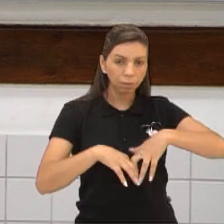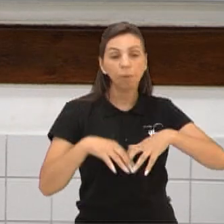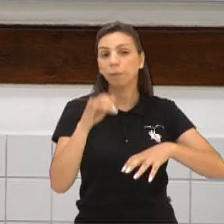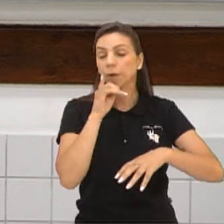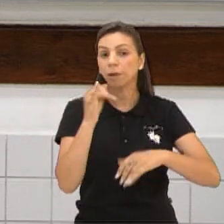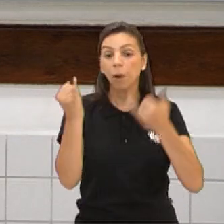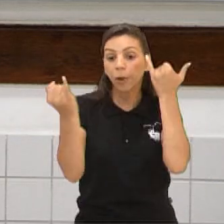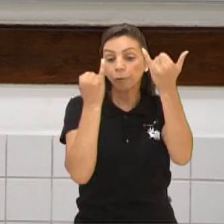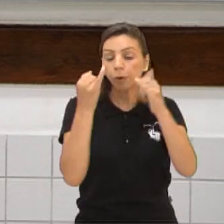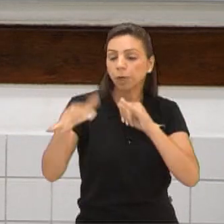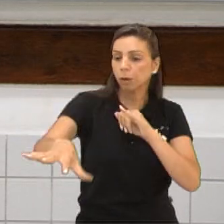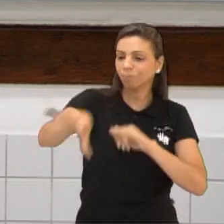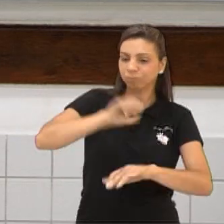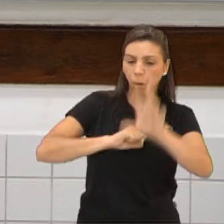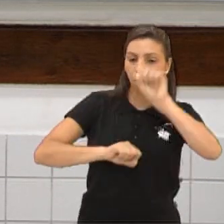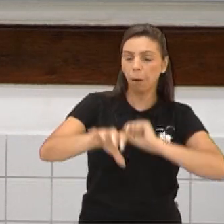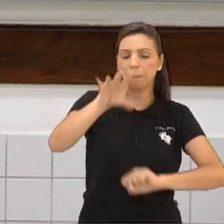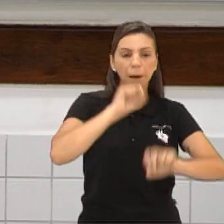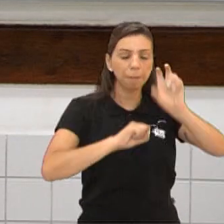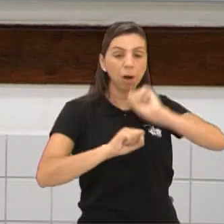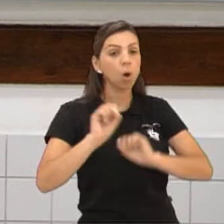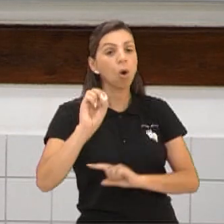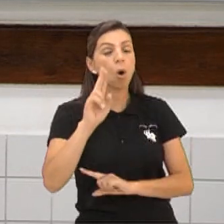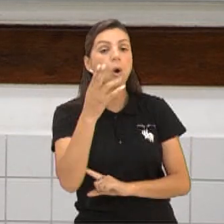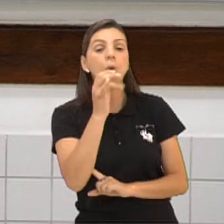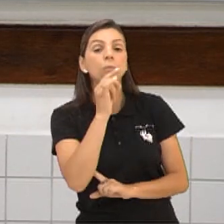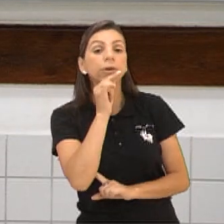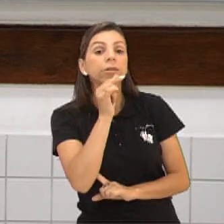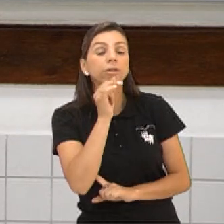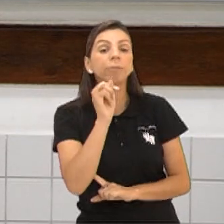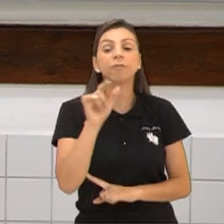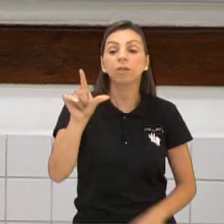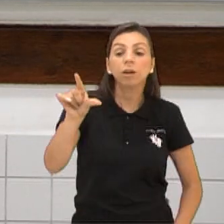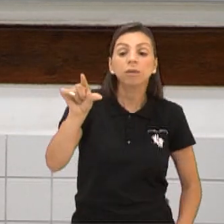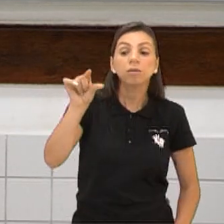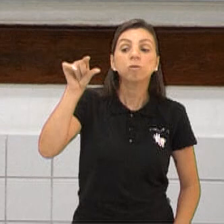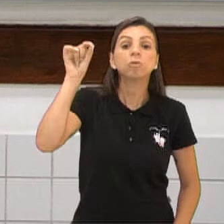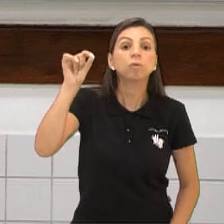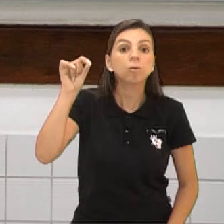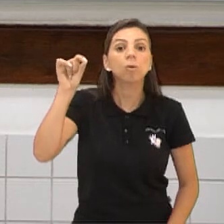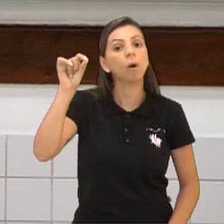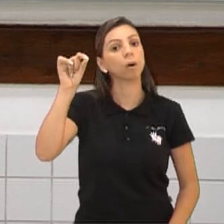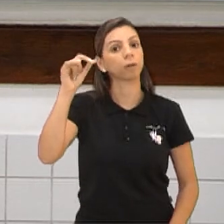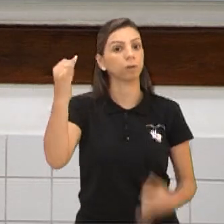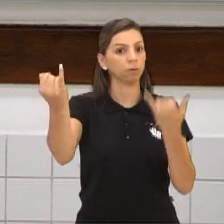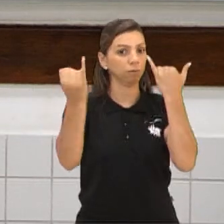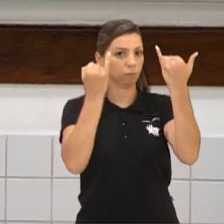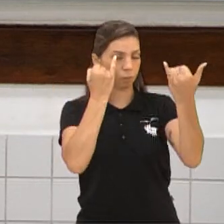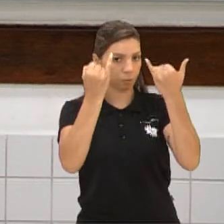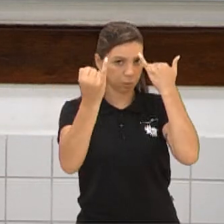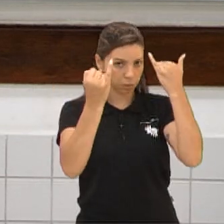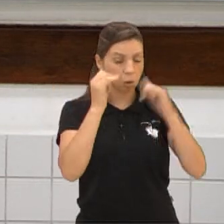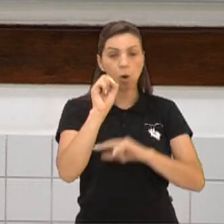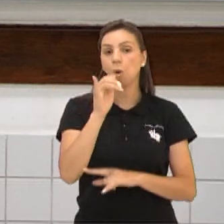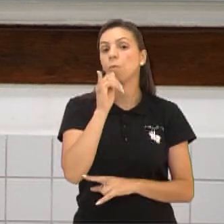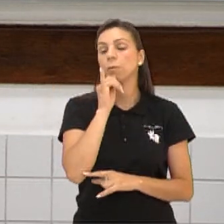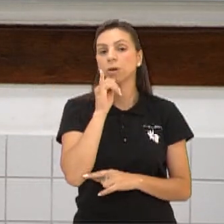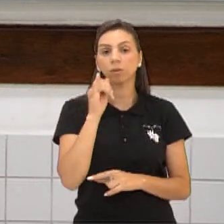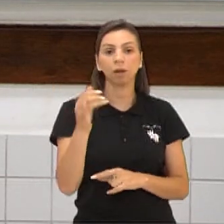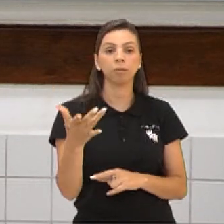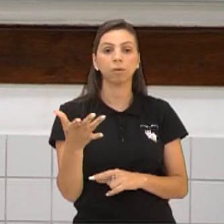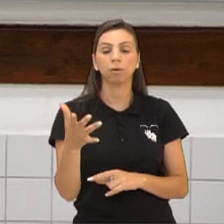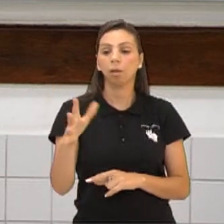você? Você para refletir sobre o seu próprio ponto de vista? Ou você reproduz as questões que chegam até